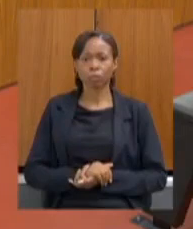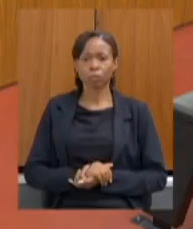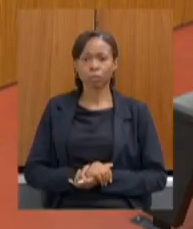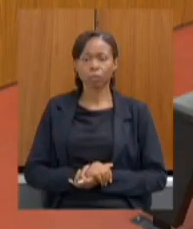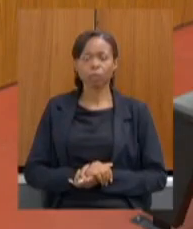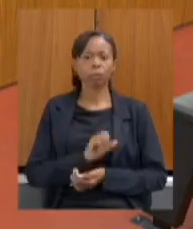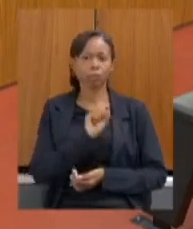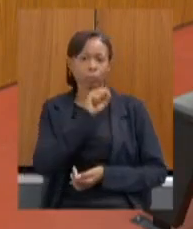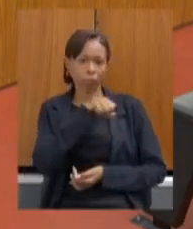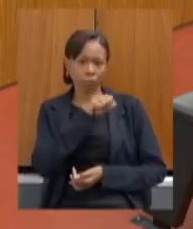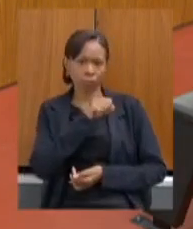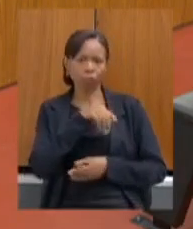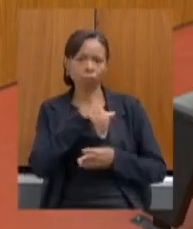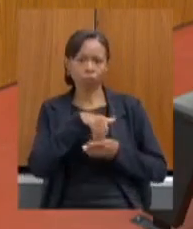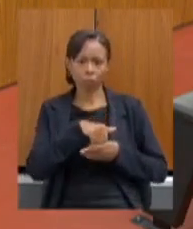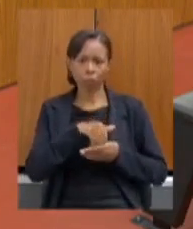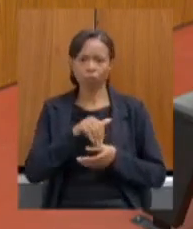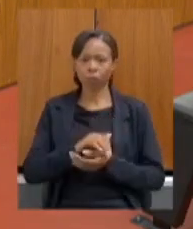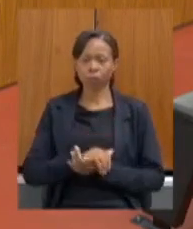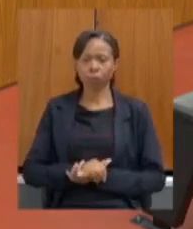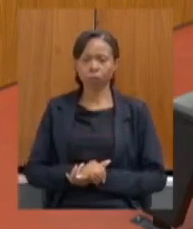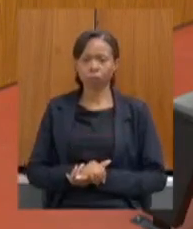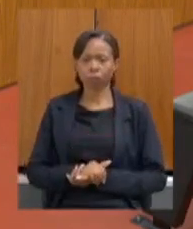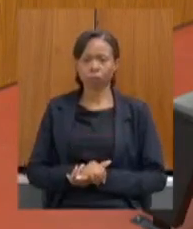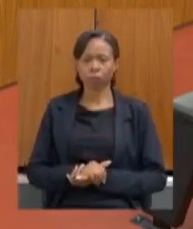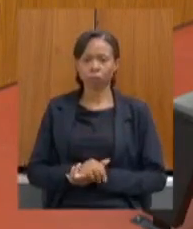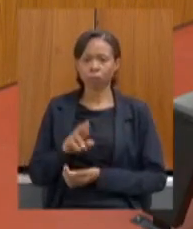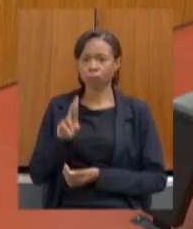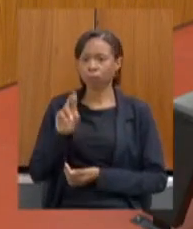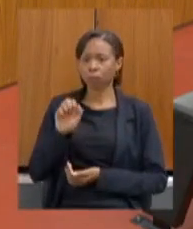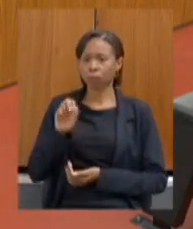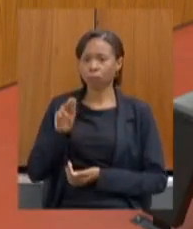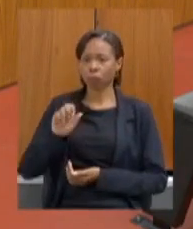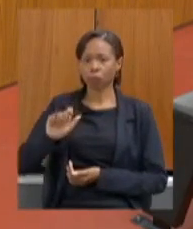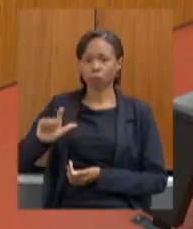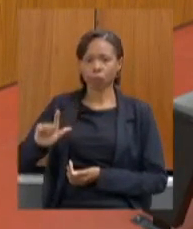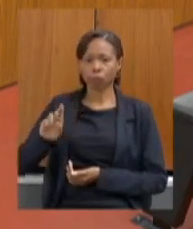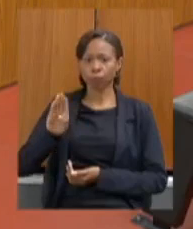Voto sim, presidente. Como voto o deputado Raul Belém.